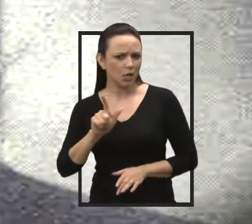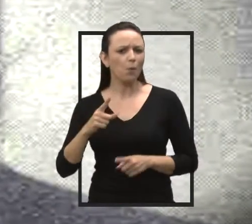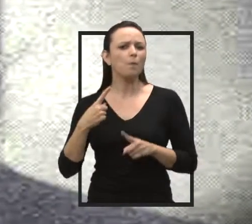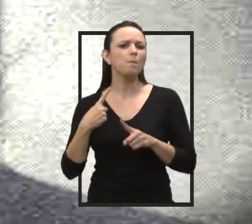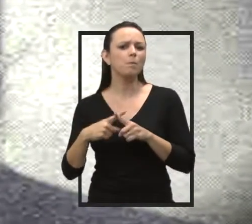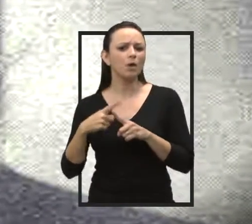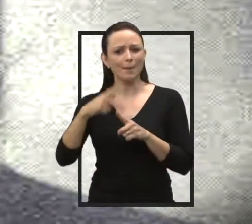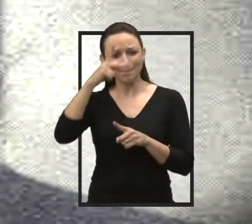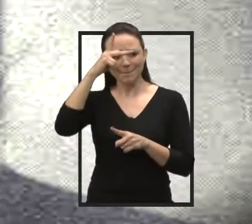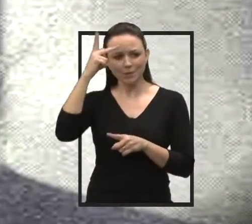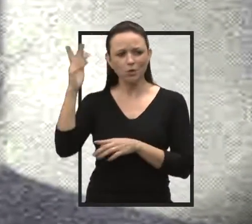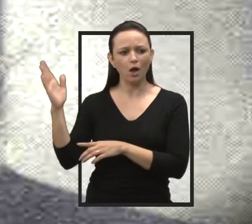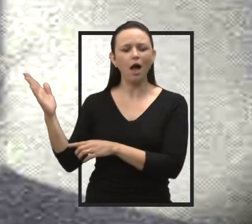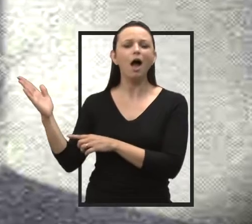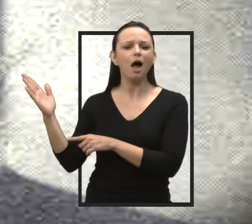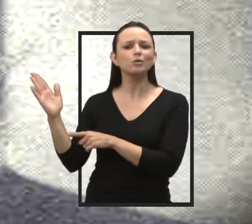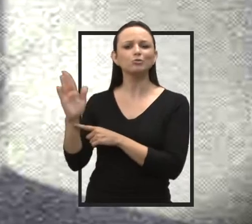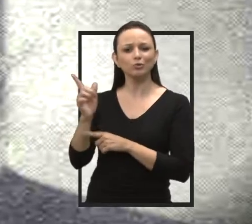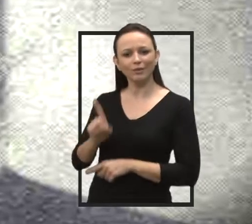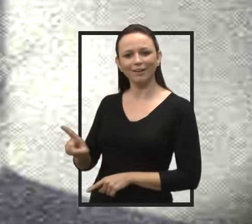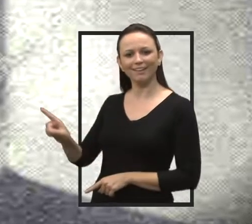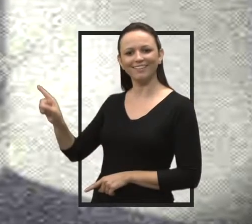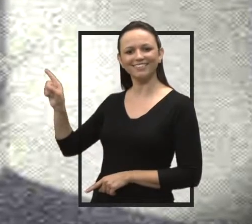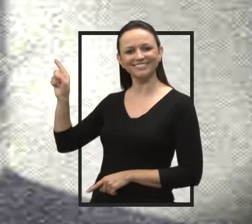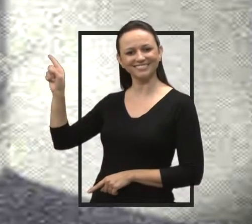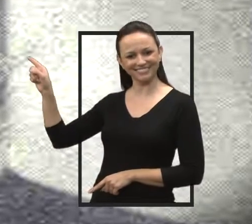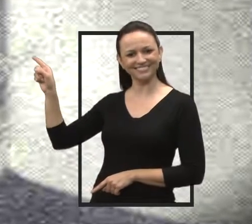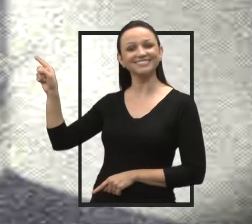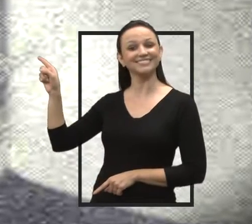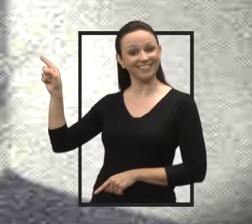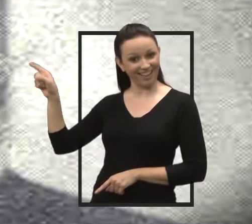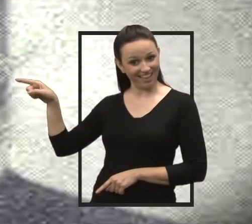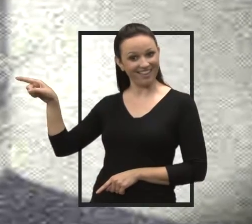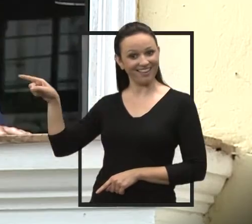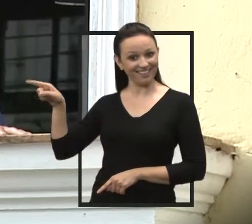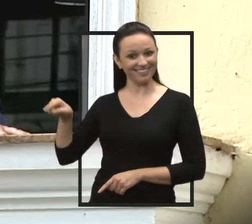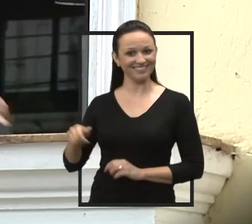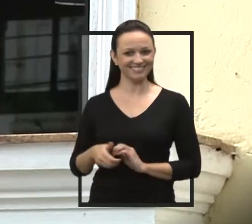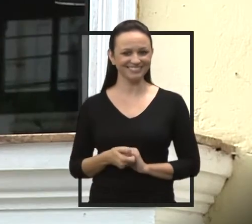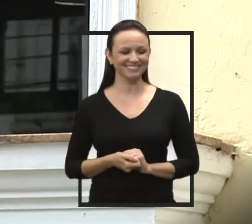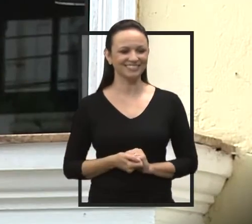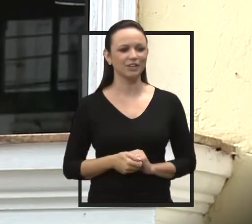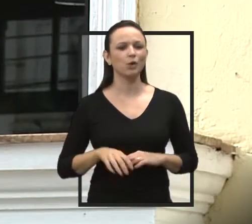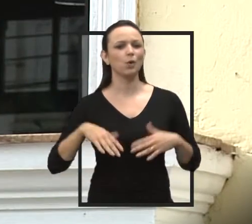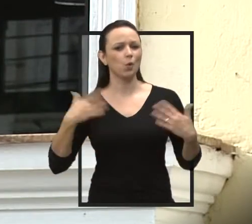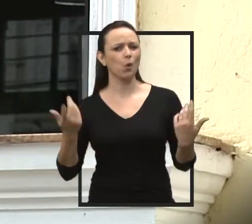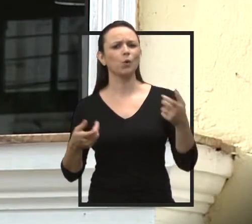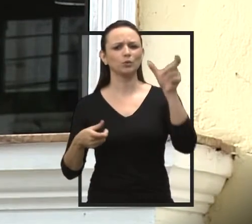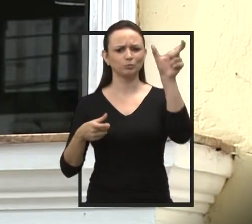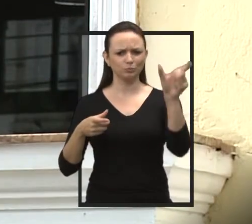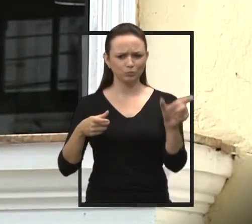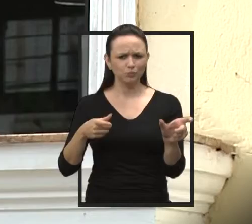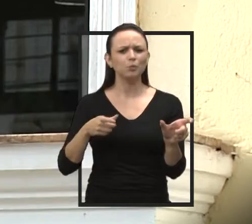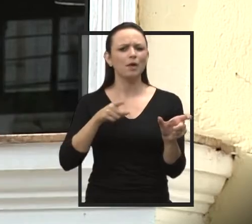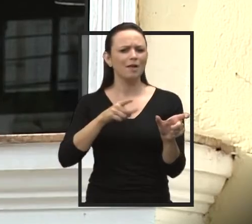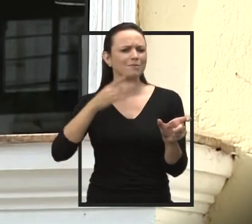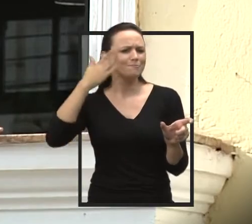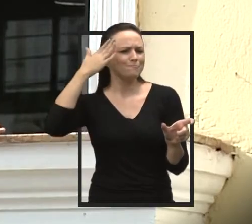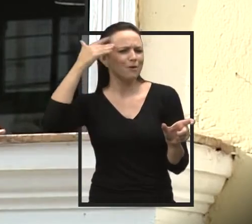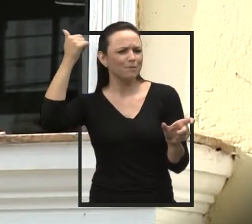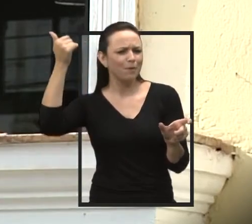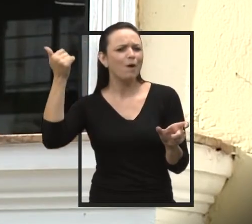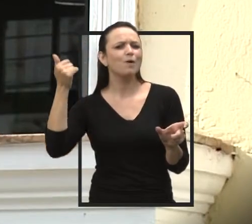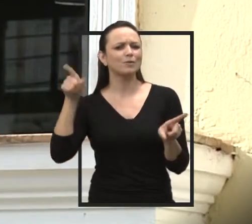auxílio de um dos mais conceituados sanitaristas da época, Emílio Ribas. E outro ilustre morador da rua Edgar Ferraz